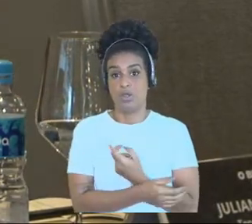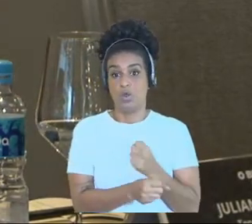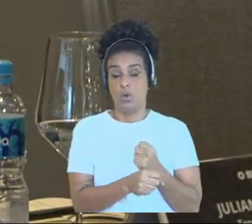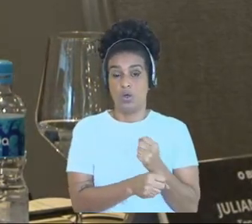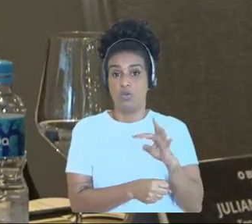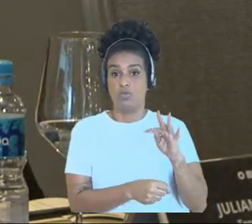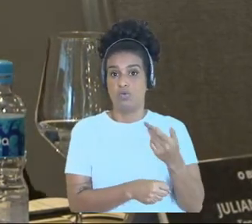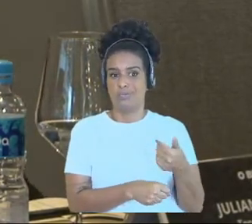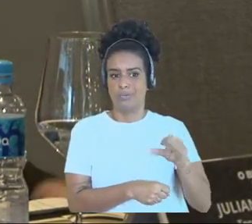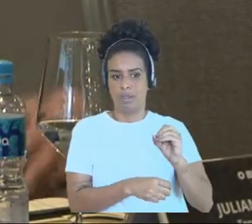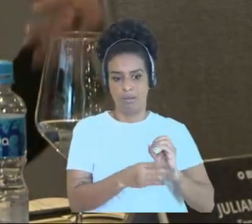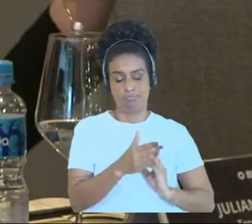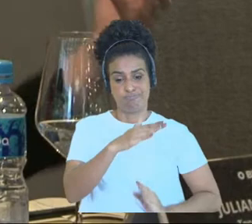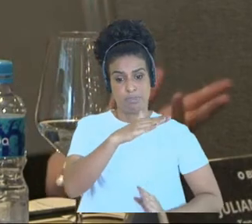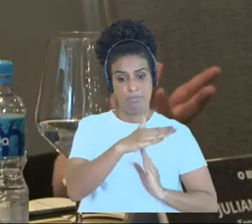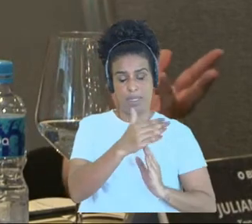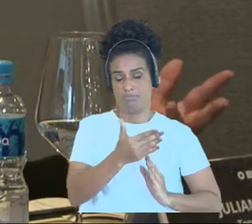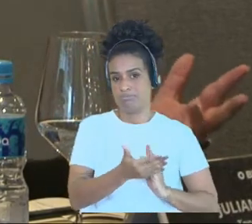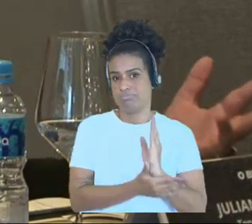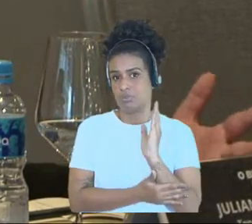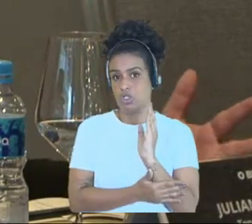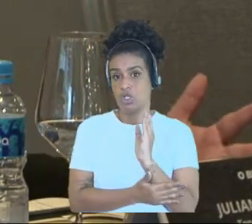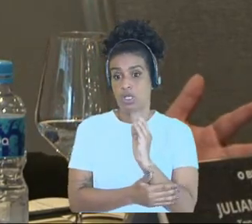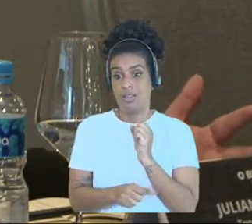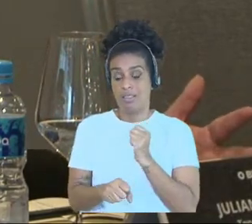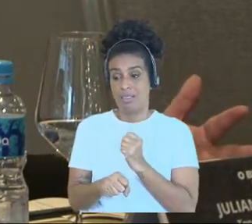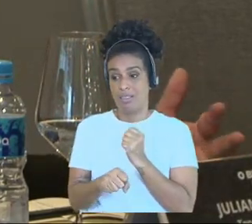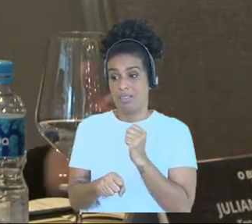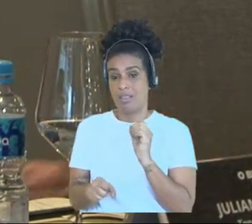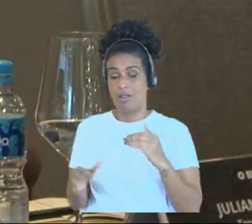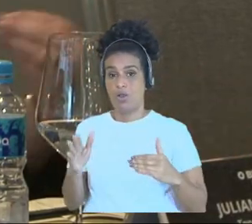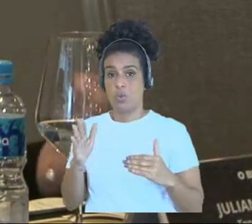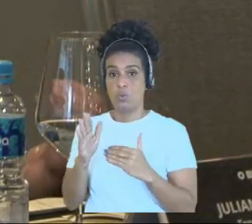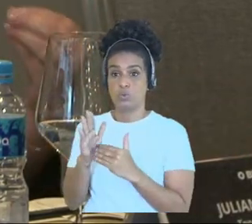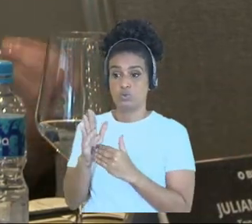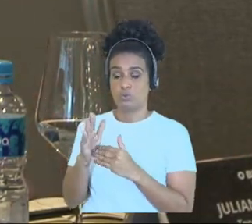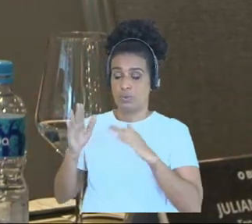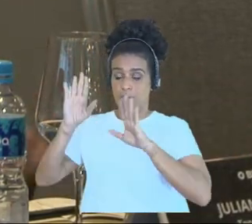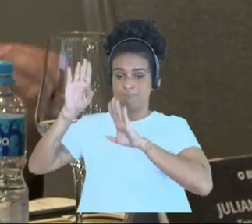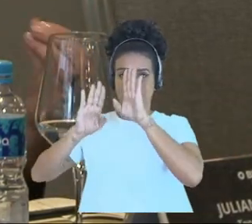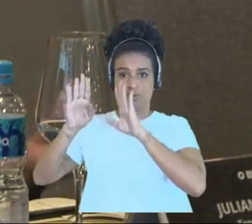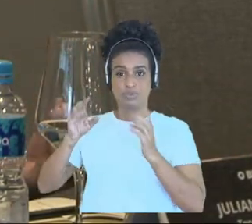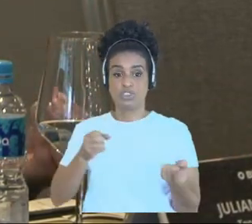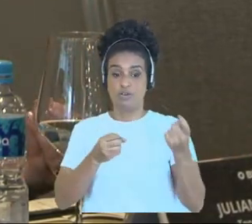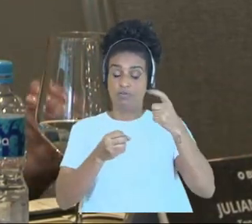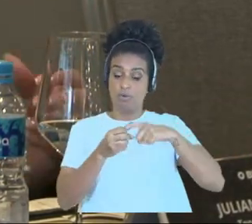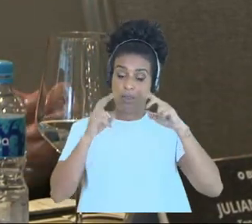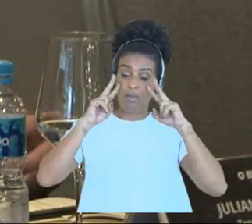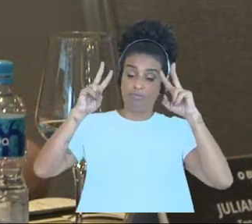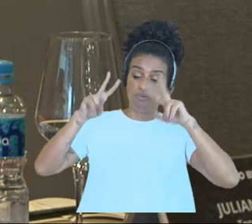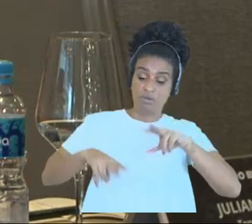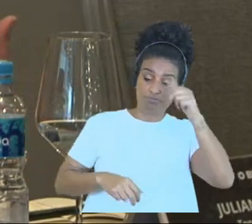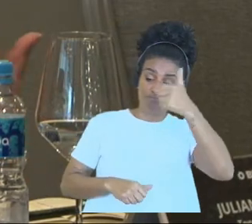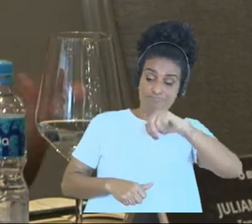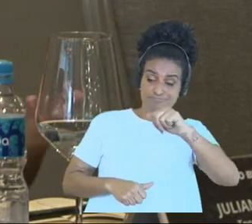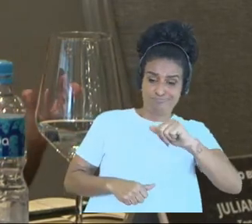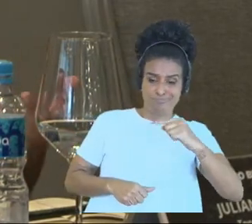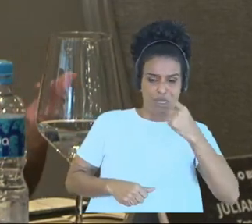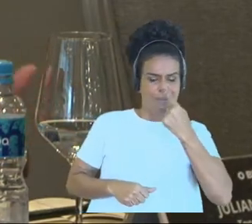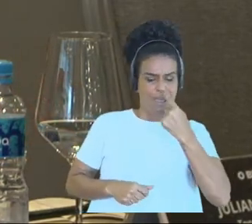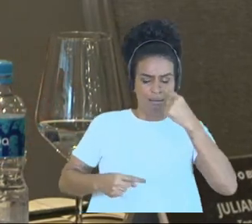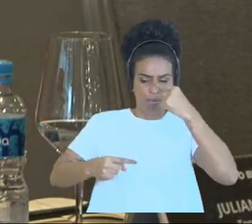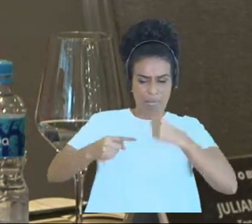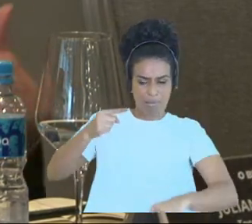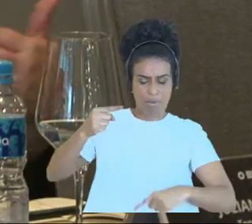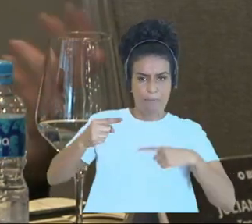recorde, foi muito mais do que a atualização pela inflação desde o último ano de eleições. Então, a gente precisa revisitar essas incoerências para a gente gastar melhor,